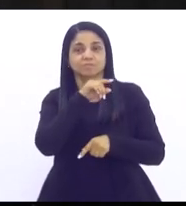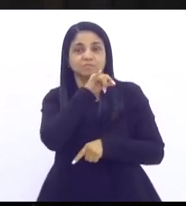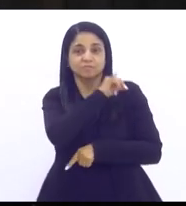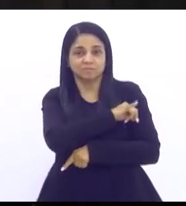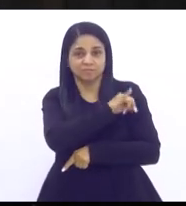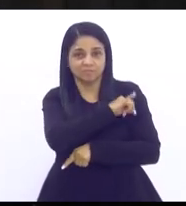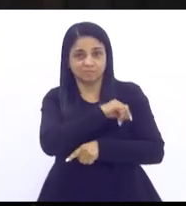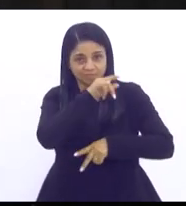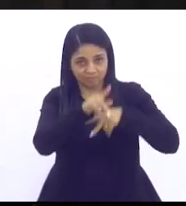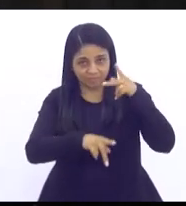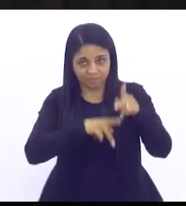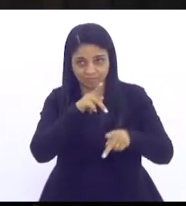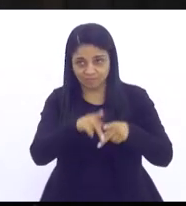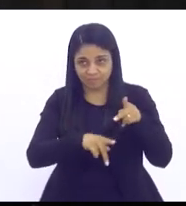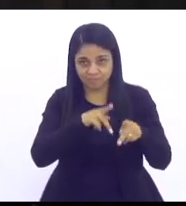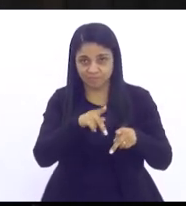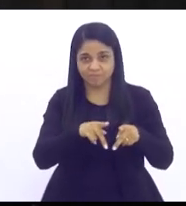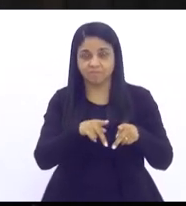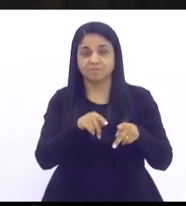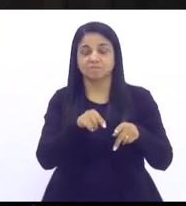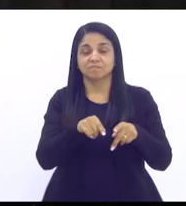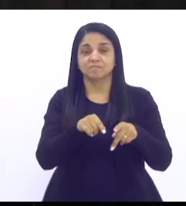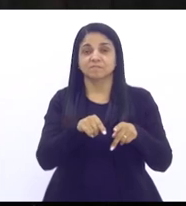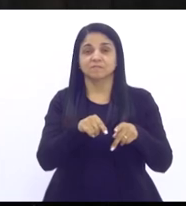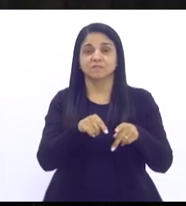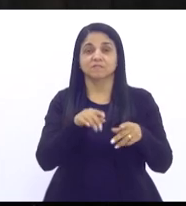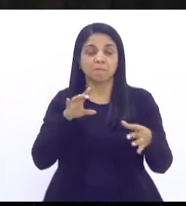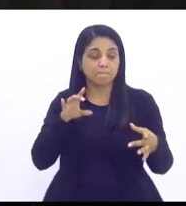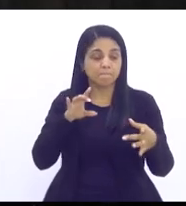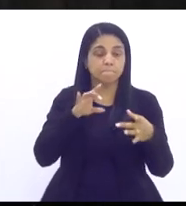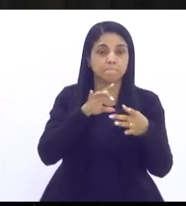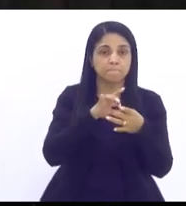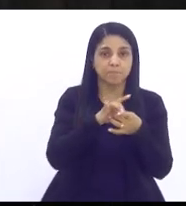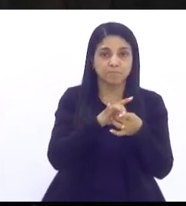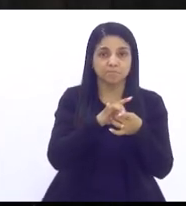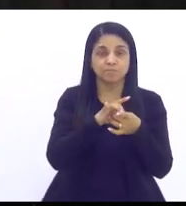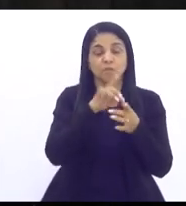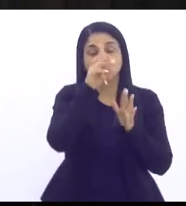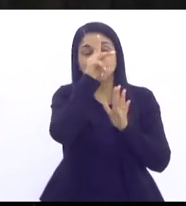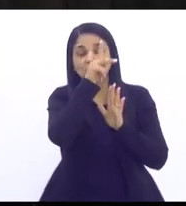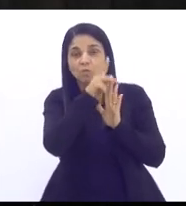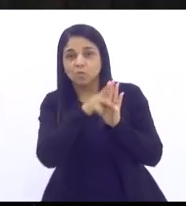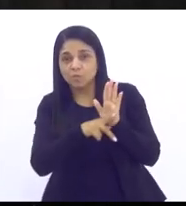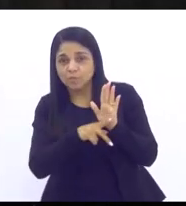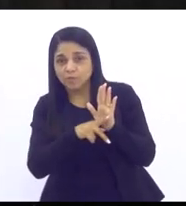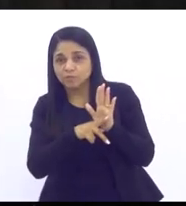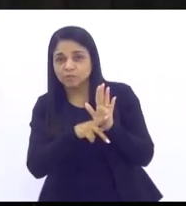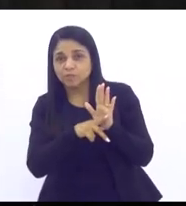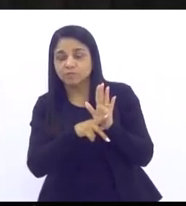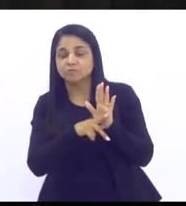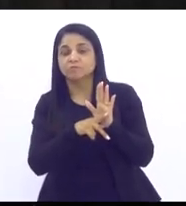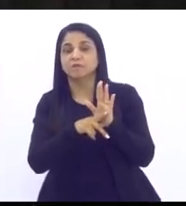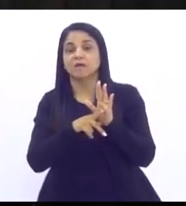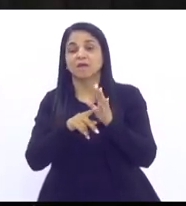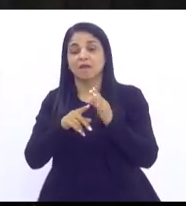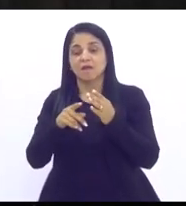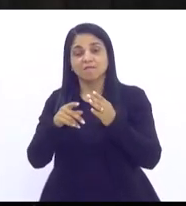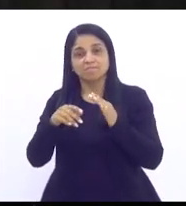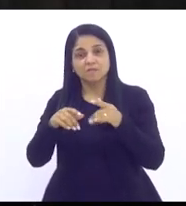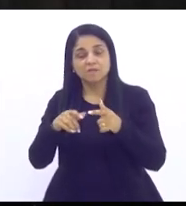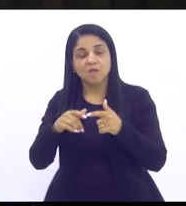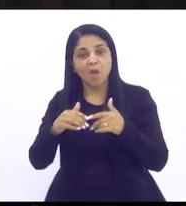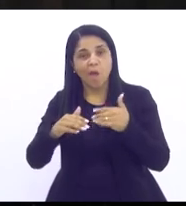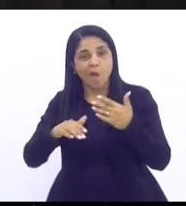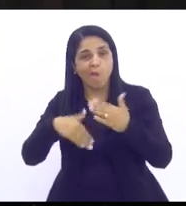portanto, está em consonância com um projeto de reaquecimento da economia, e ganham todos